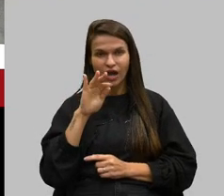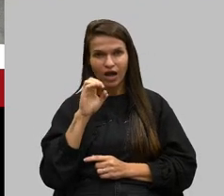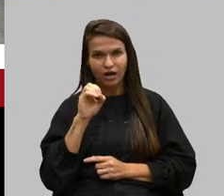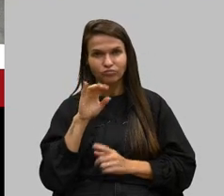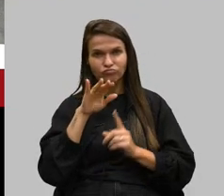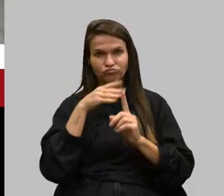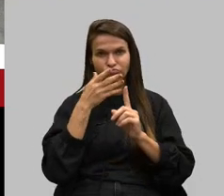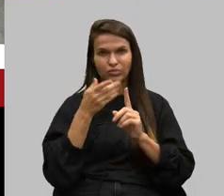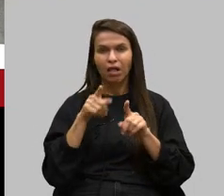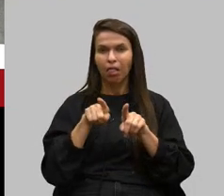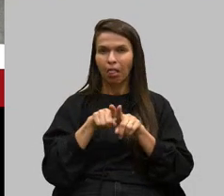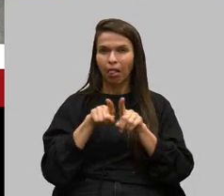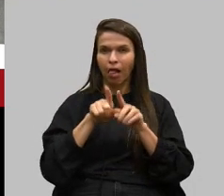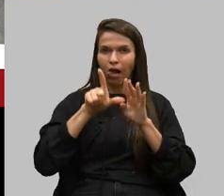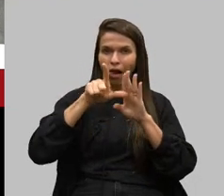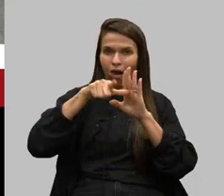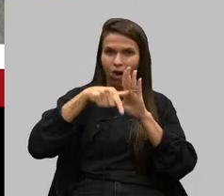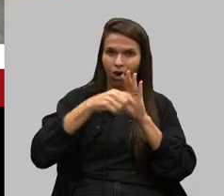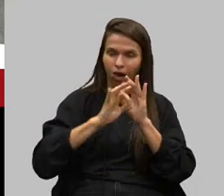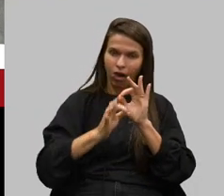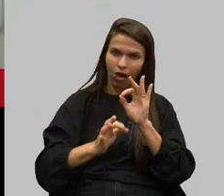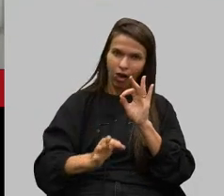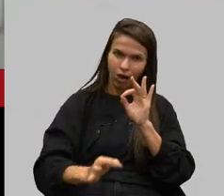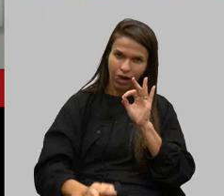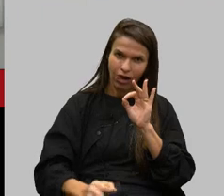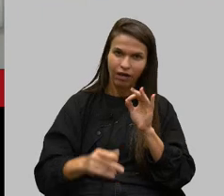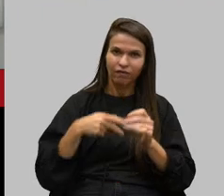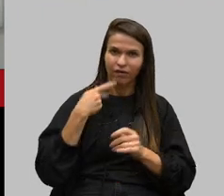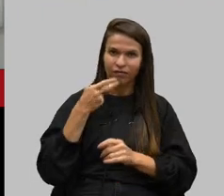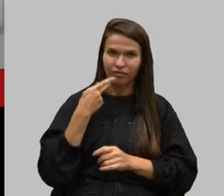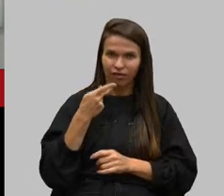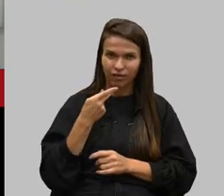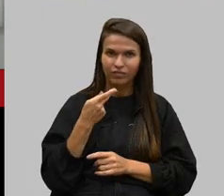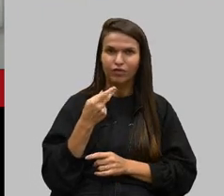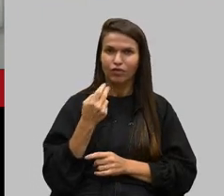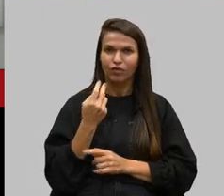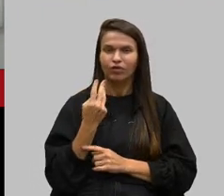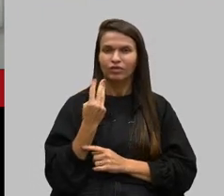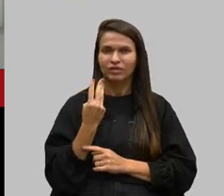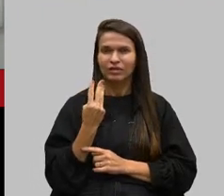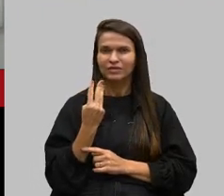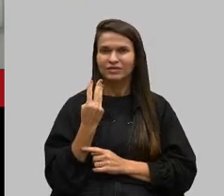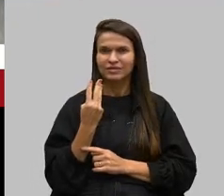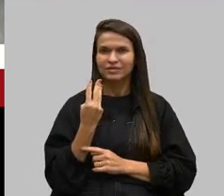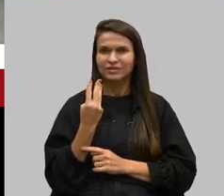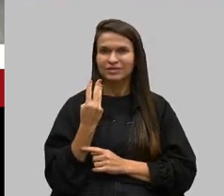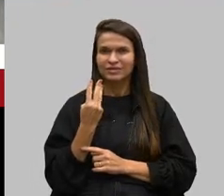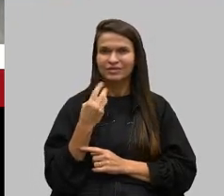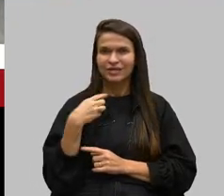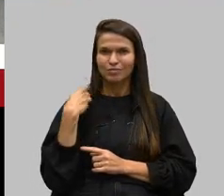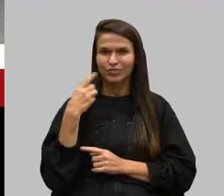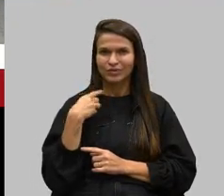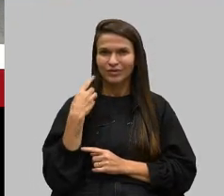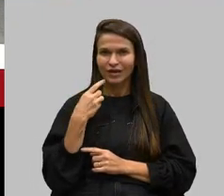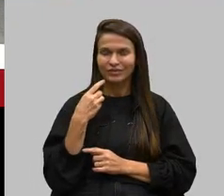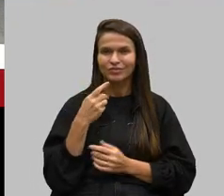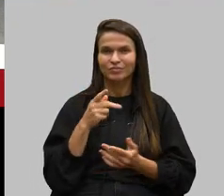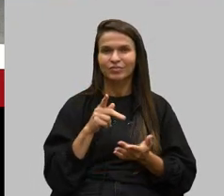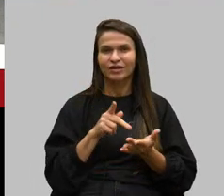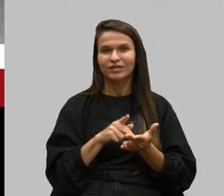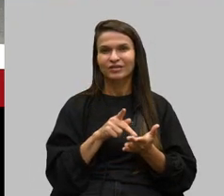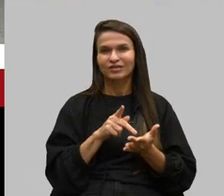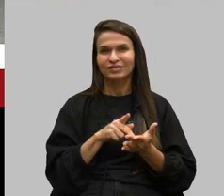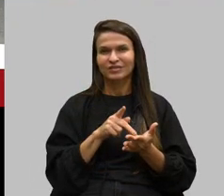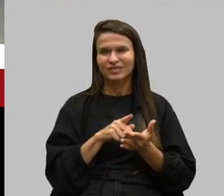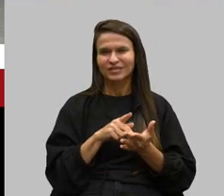extrapol Lui muito falou por três deputados mas na verdade esse